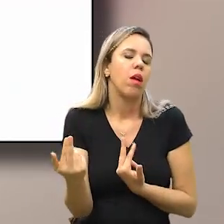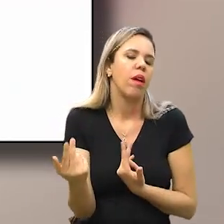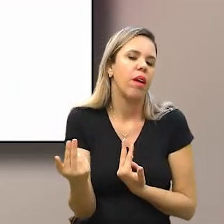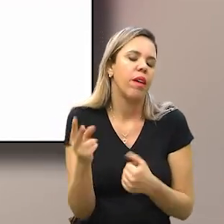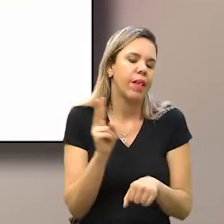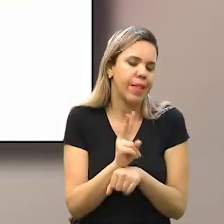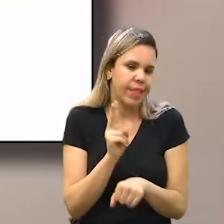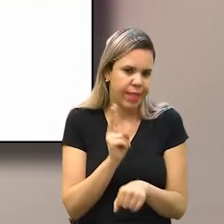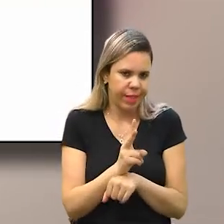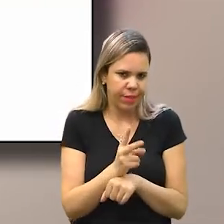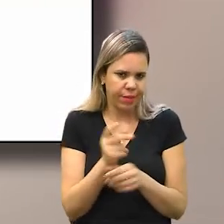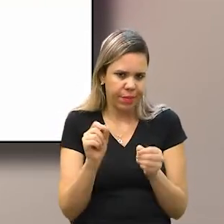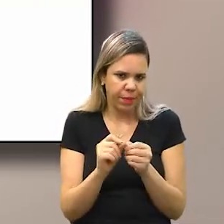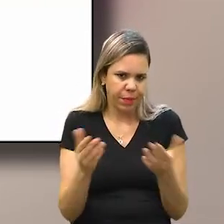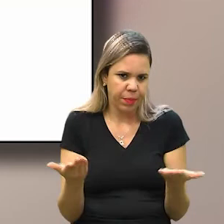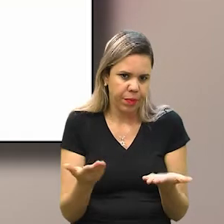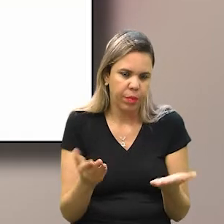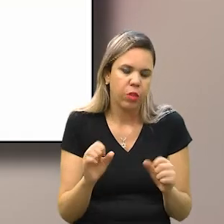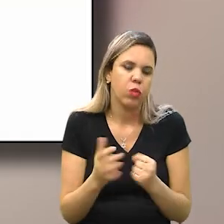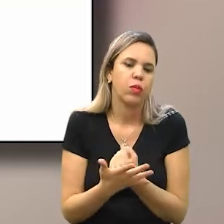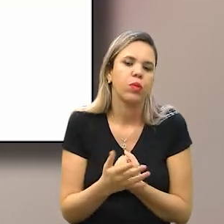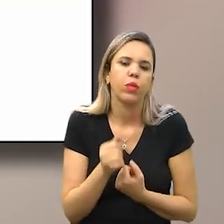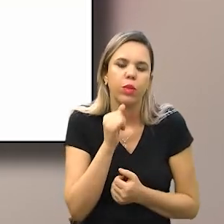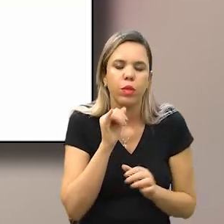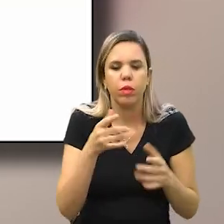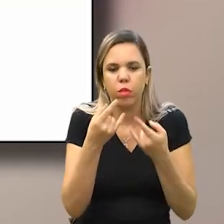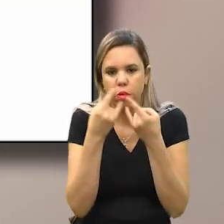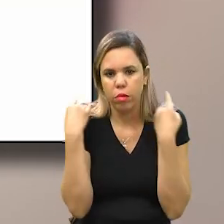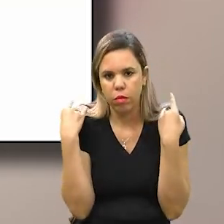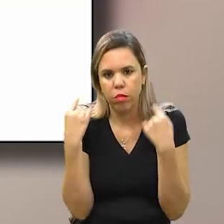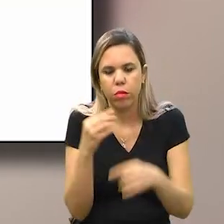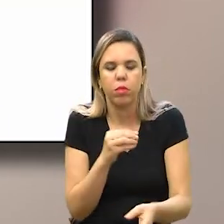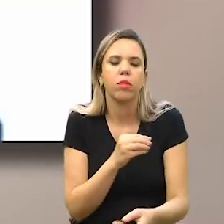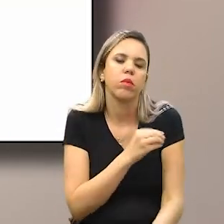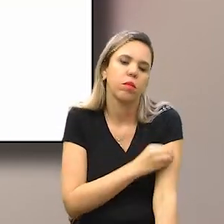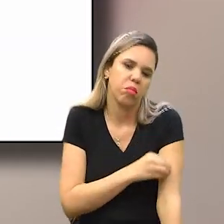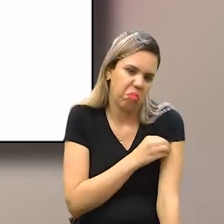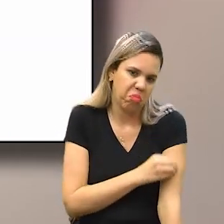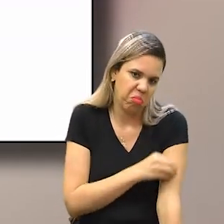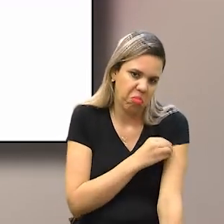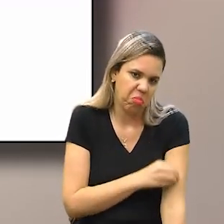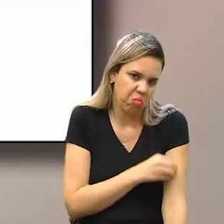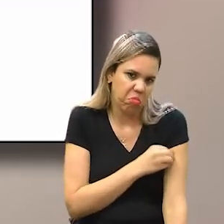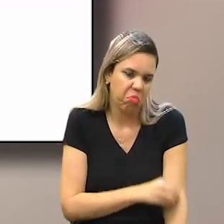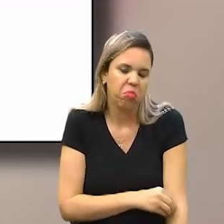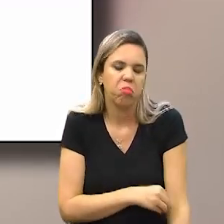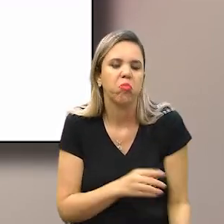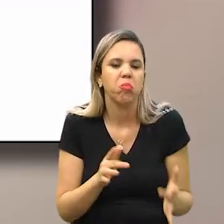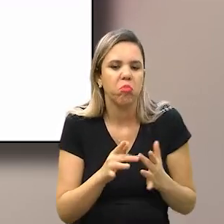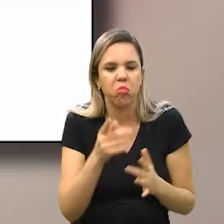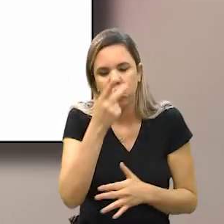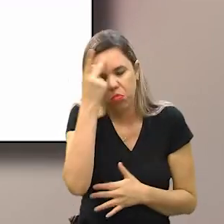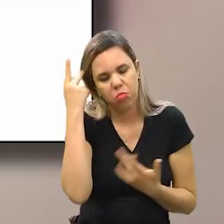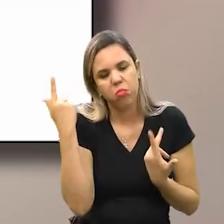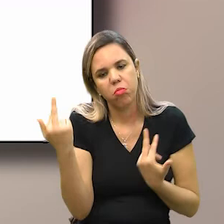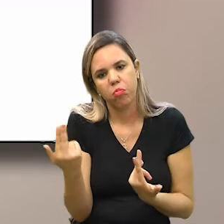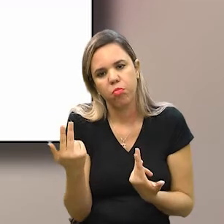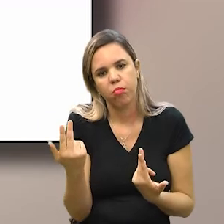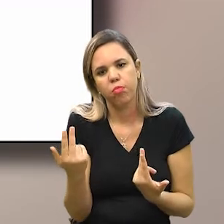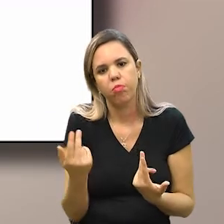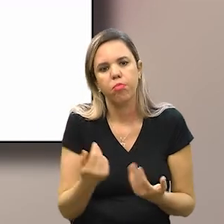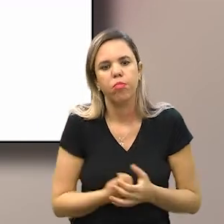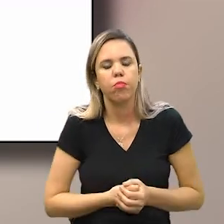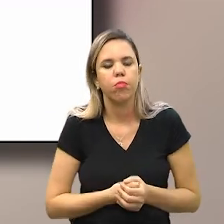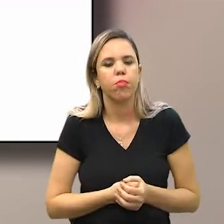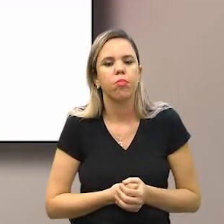a mesma proteção que a gente faz hoje para o Covid. Máscara e álcool gel, né? Você poderia ter contato com uma pessoa dessa